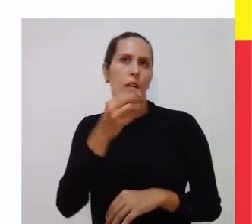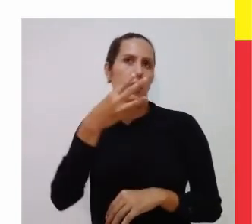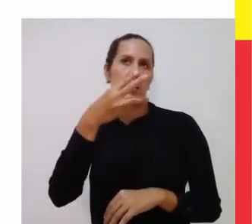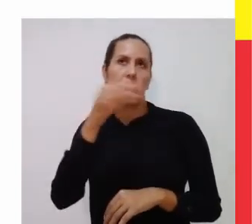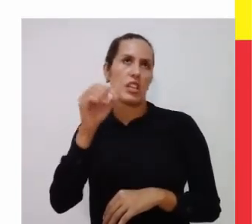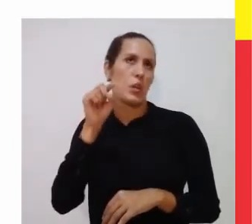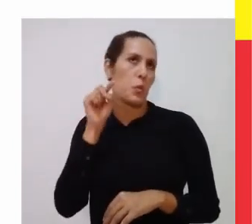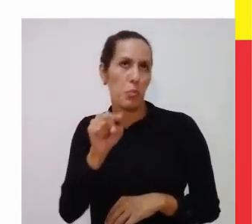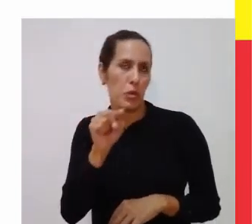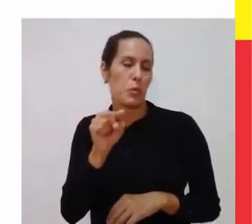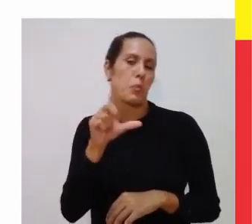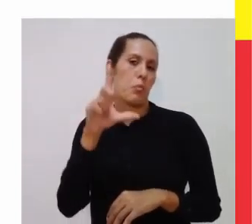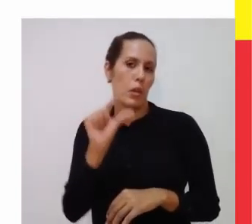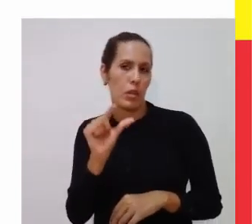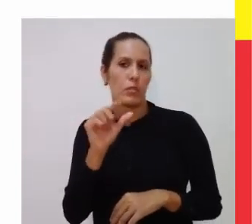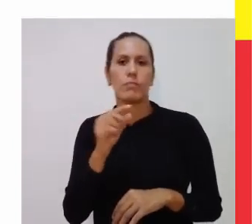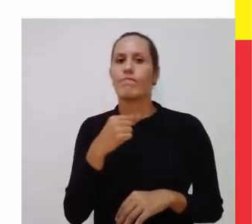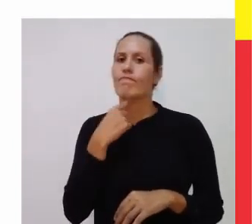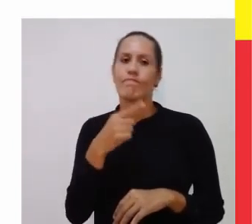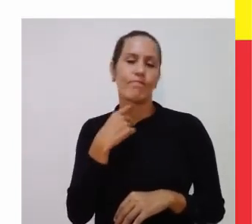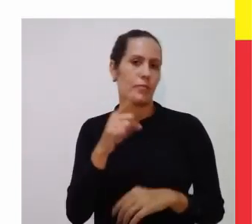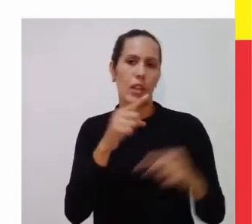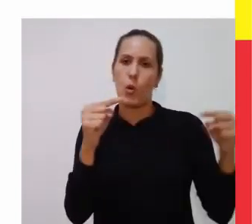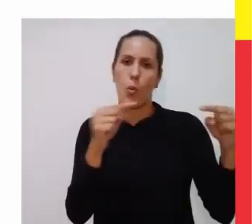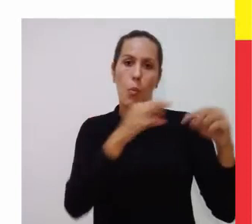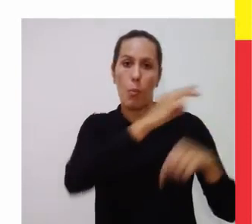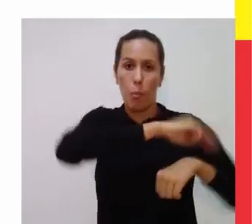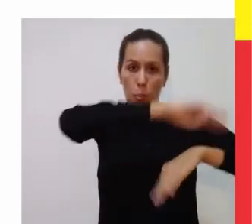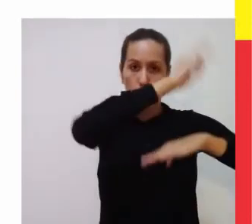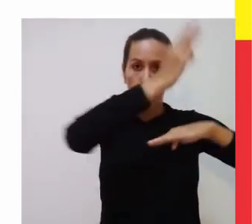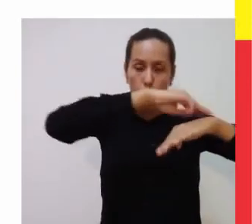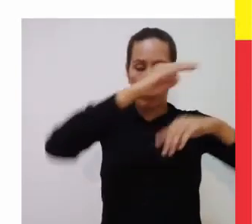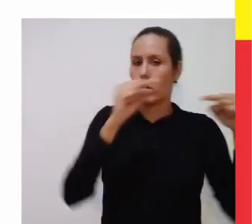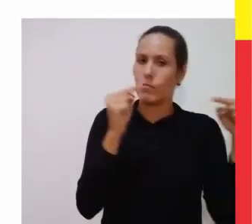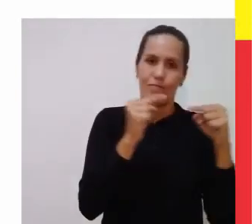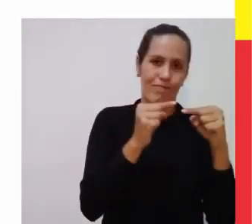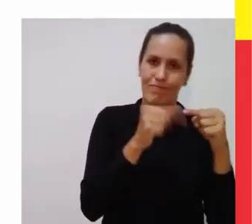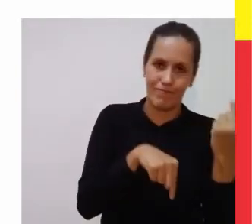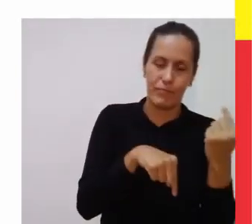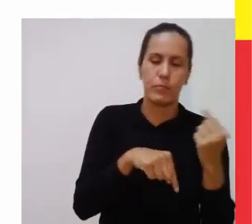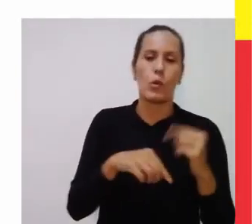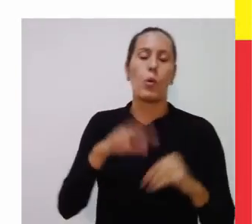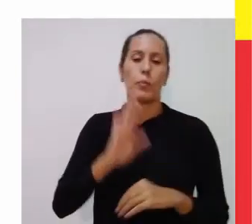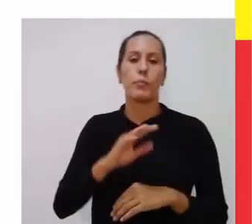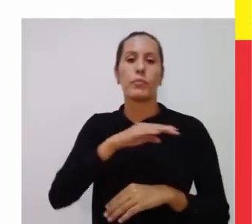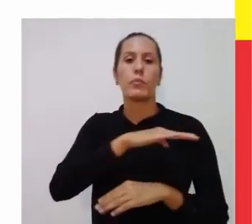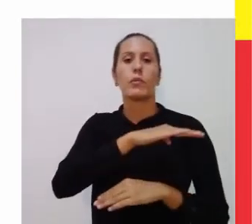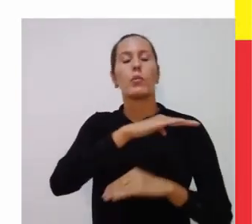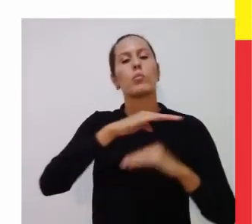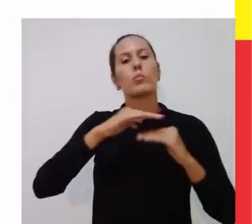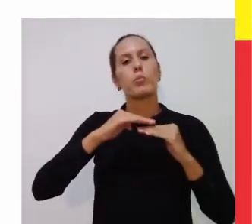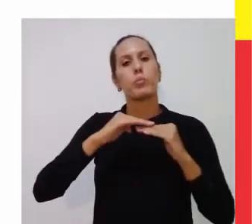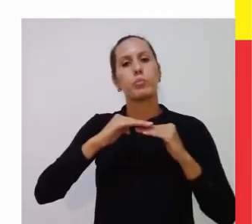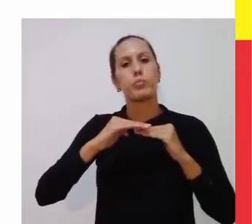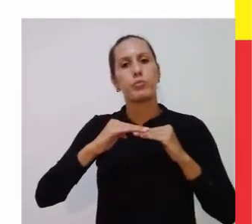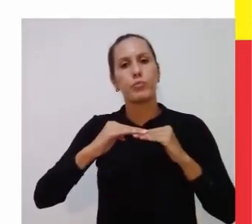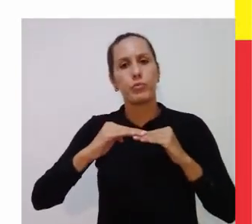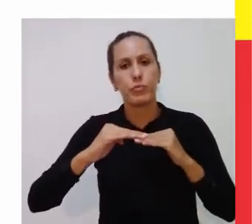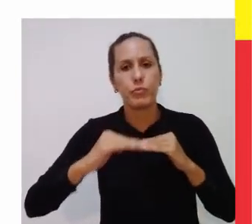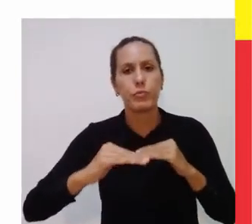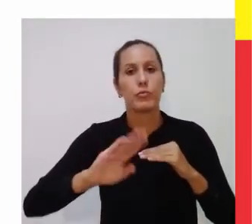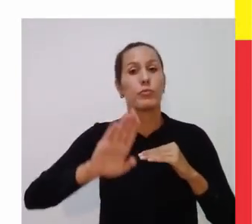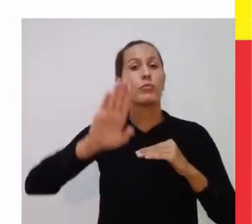300 mil metros, ele não é considerado uma montanha, e sim um planalto, certo? As planícies elas estão mais abaixo, tá? São extensas